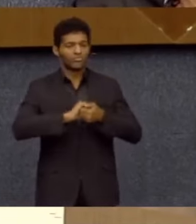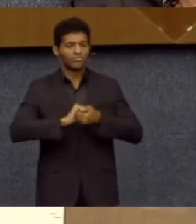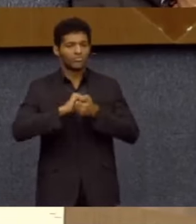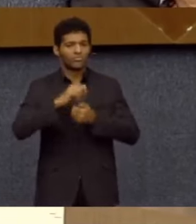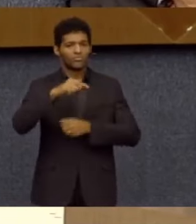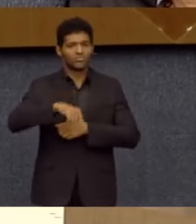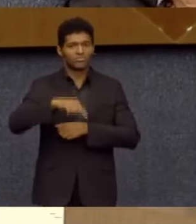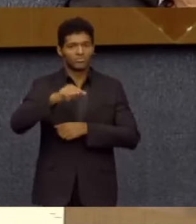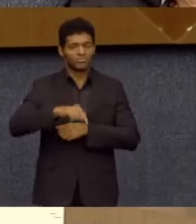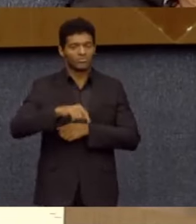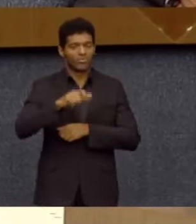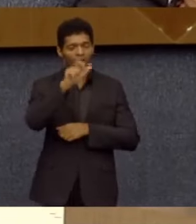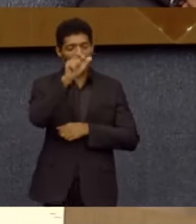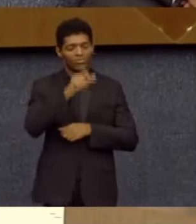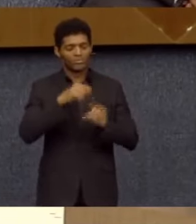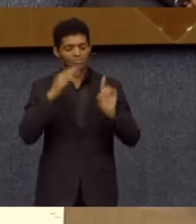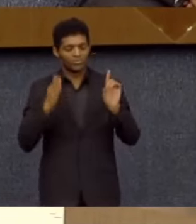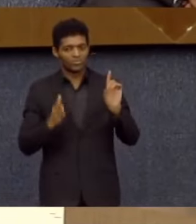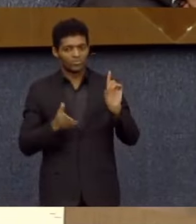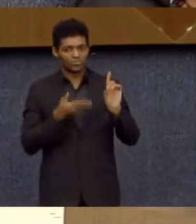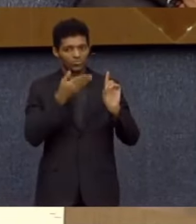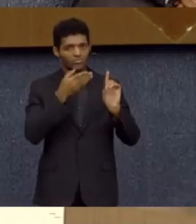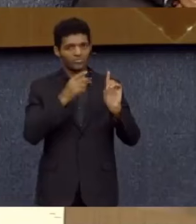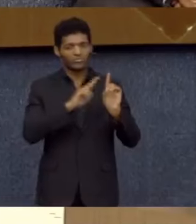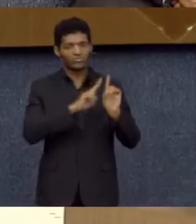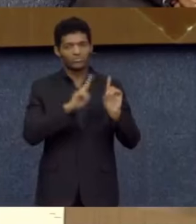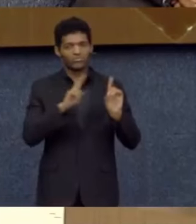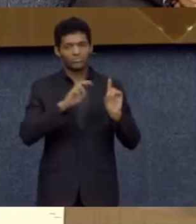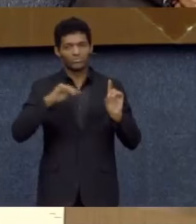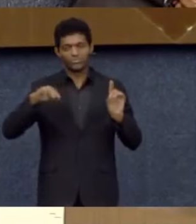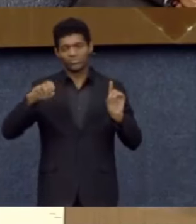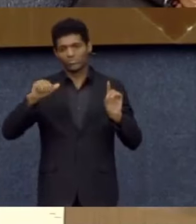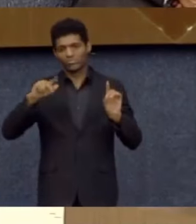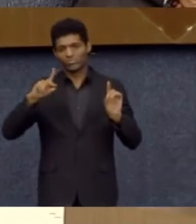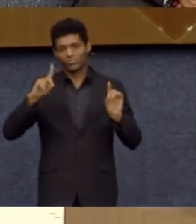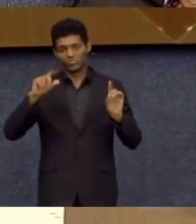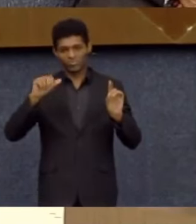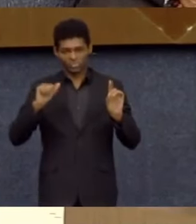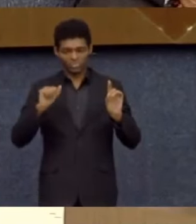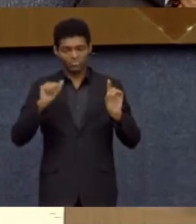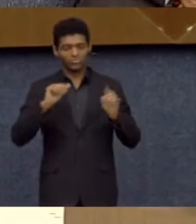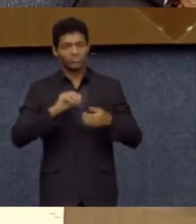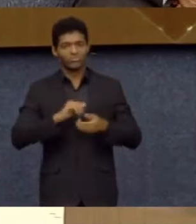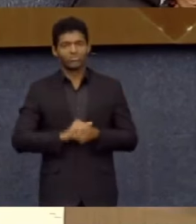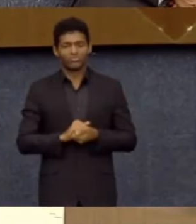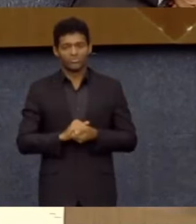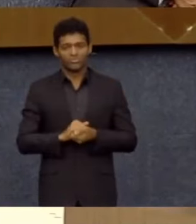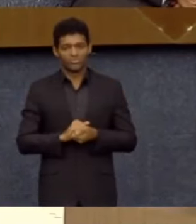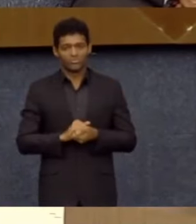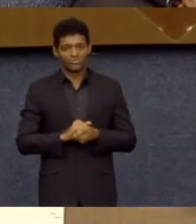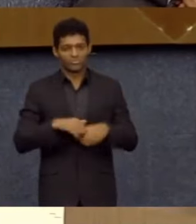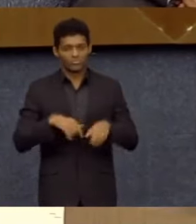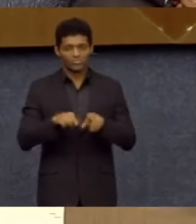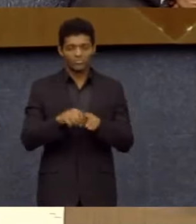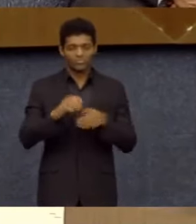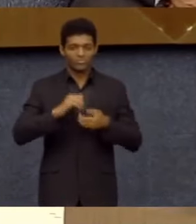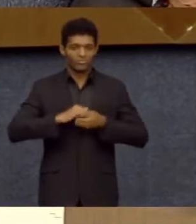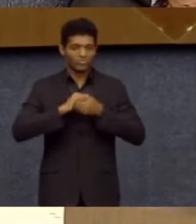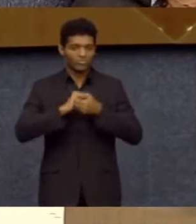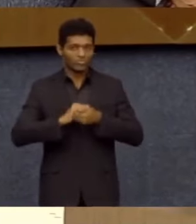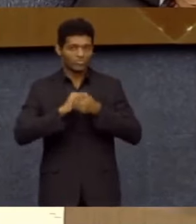nossa homenageada, com muito merecimento, a senhora Magda Rezende Flávio, o senhor Lázaro